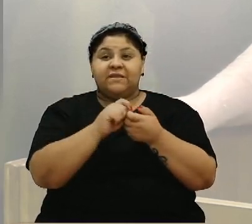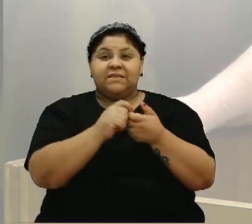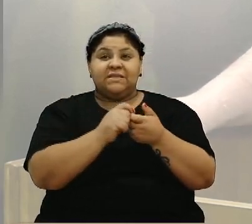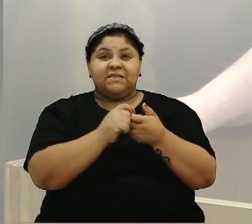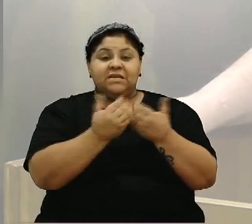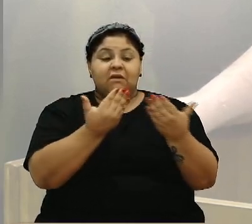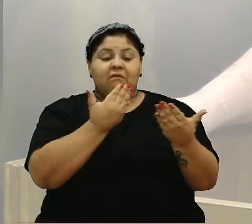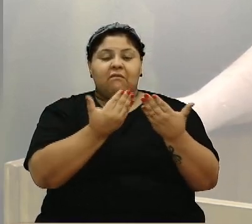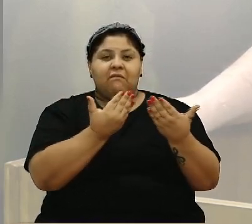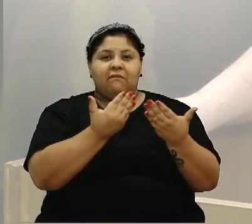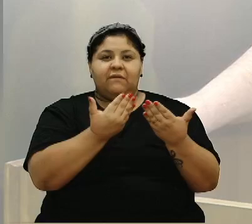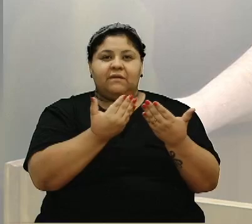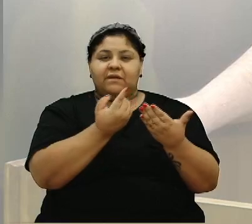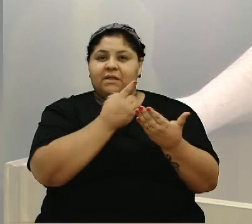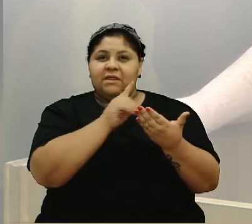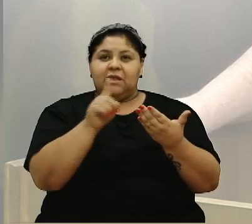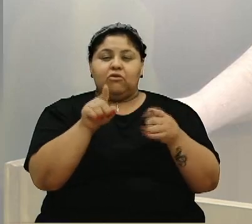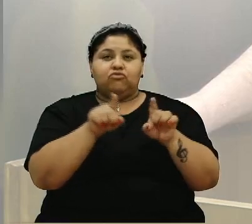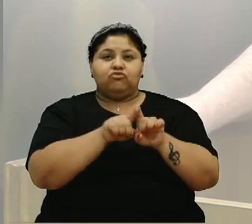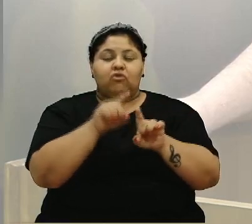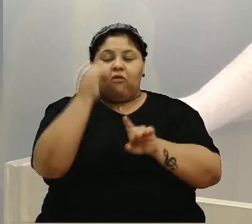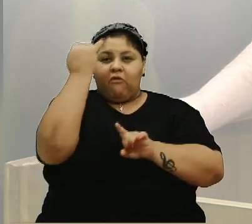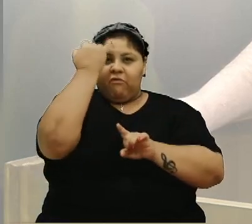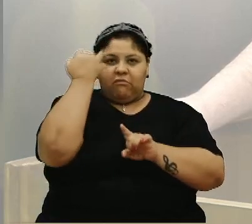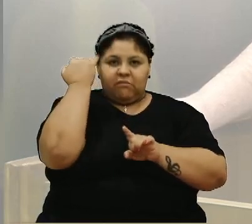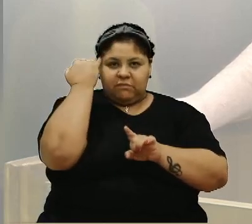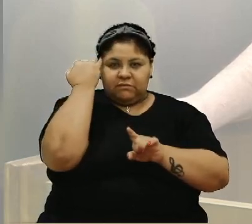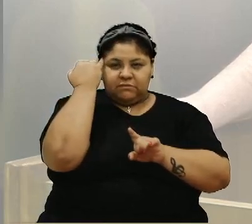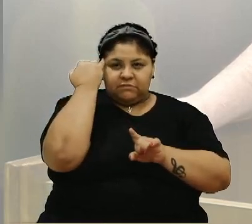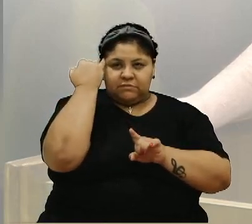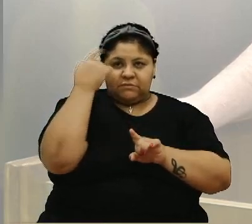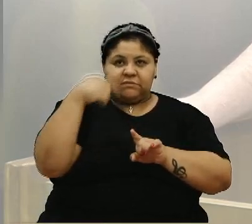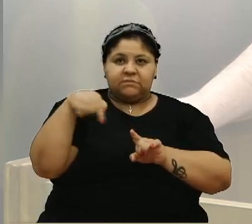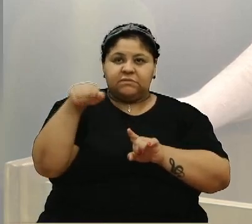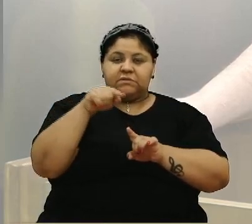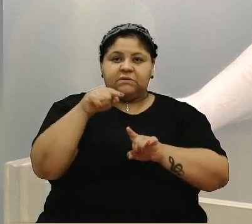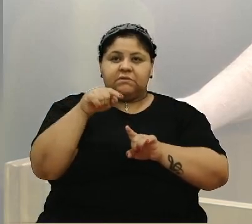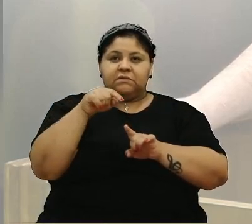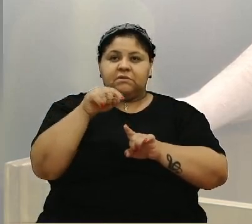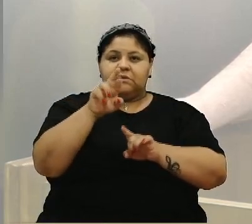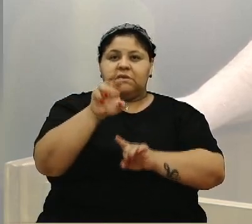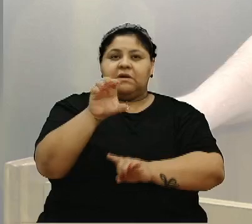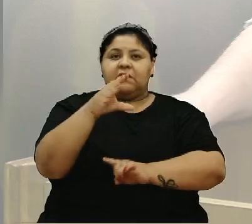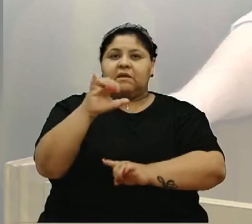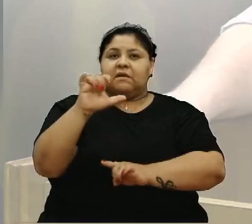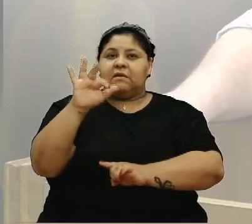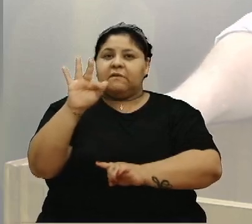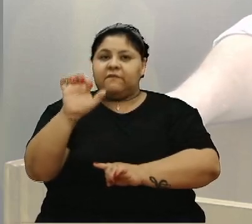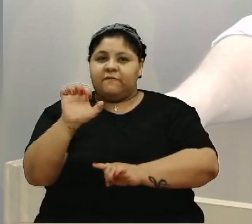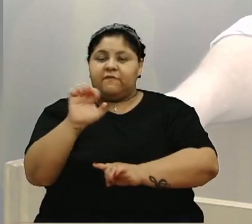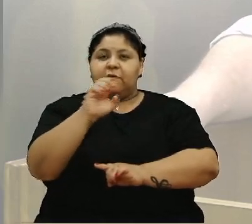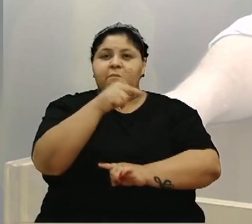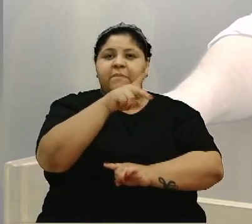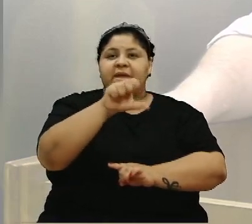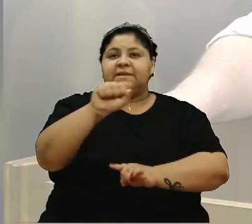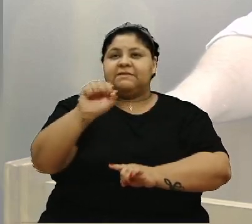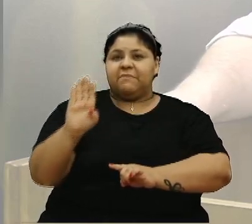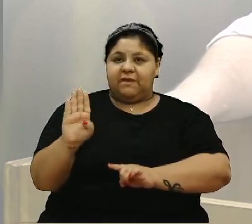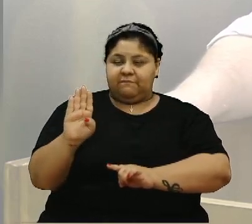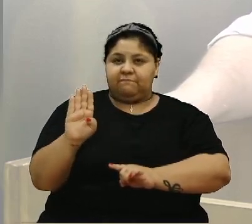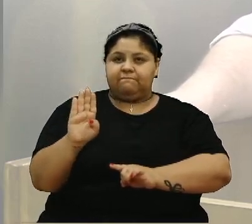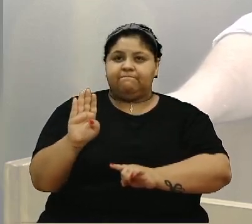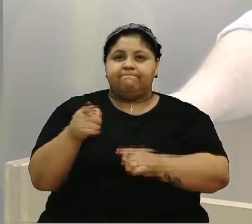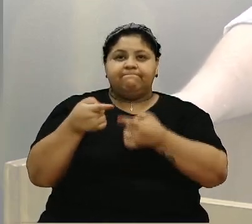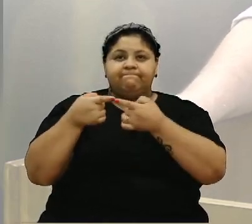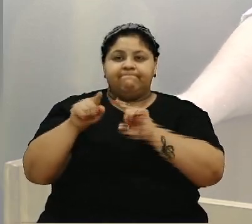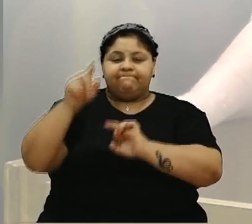E mais que isso, vereador D'Ambrosio, Recife é do PSB.